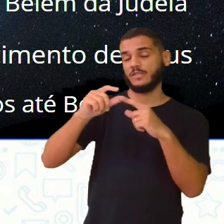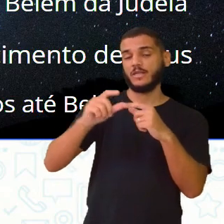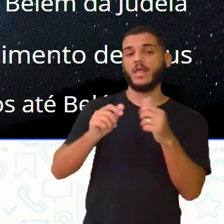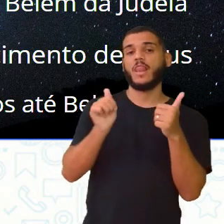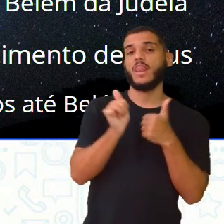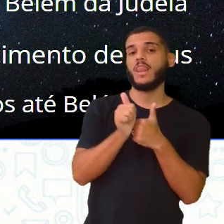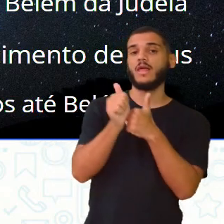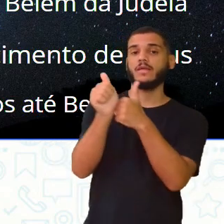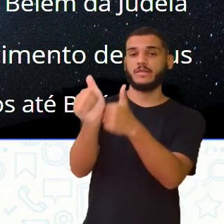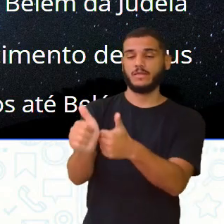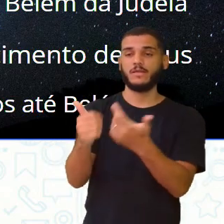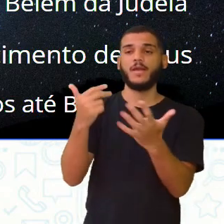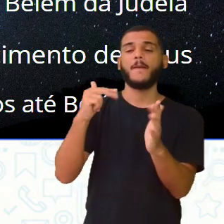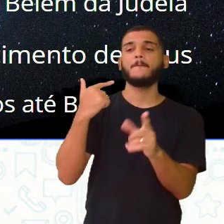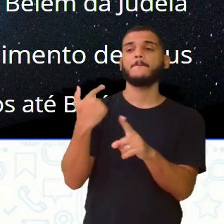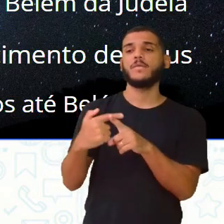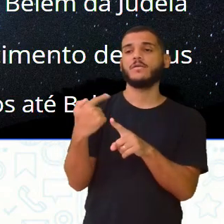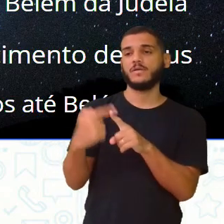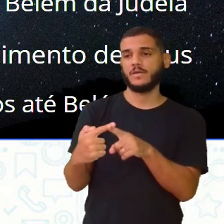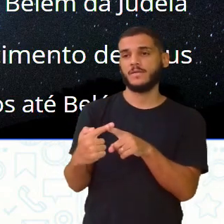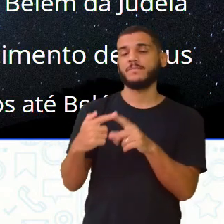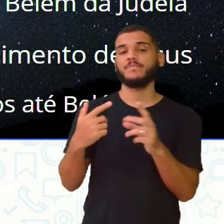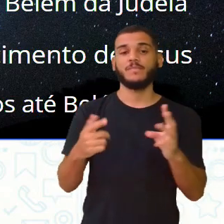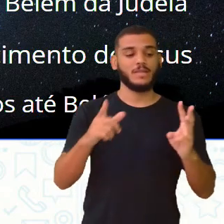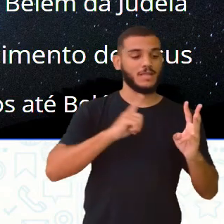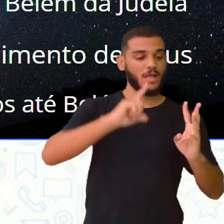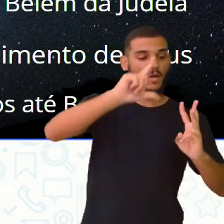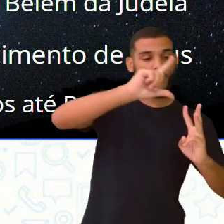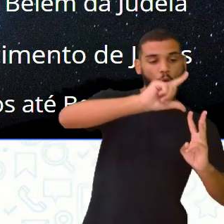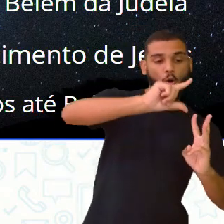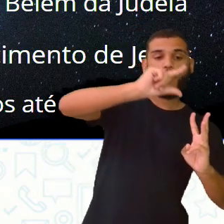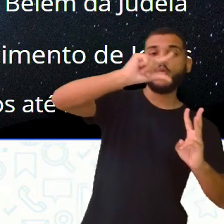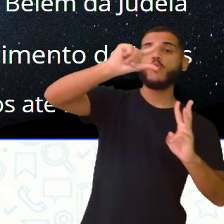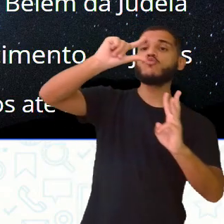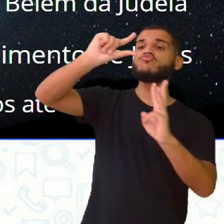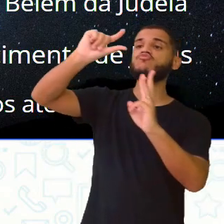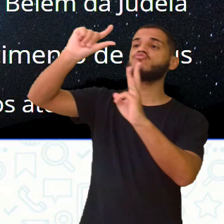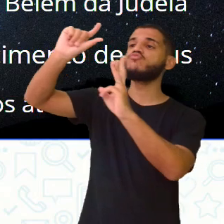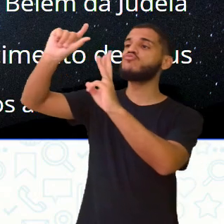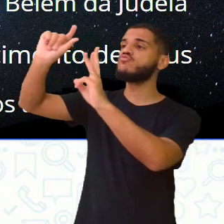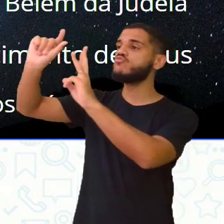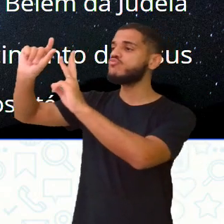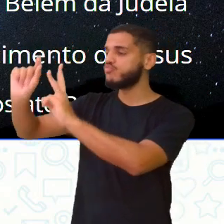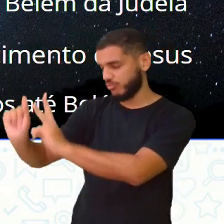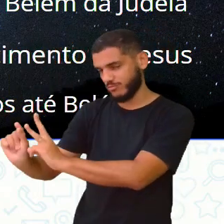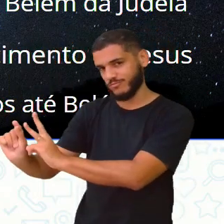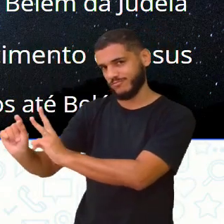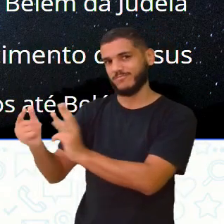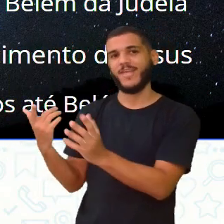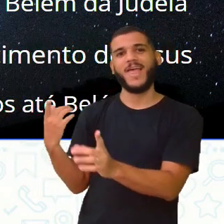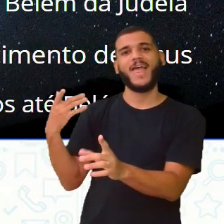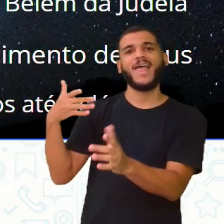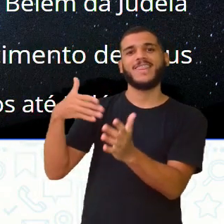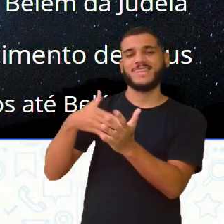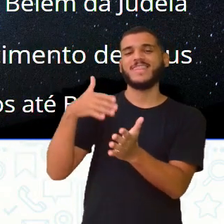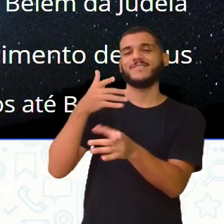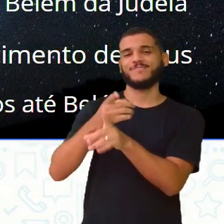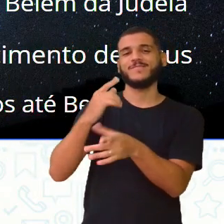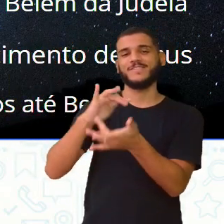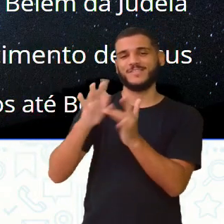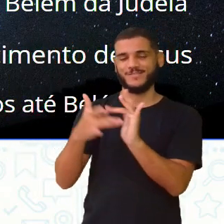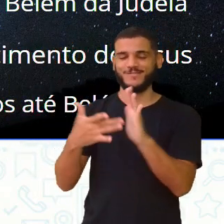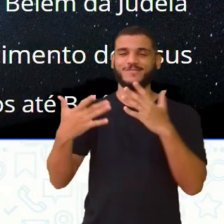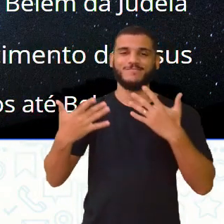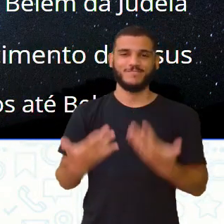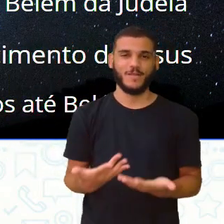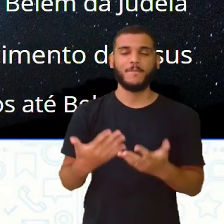que estrela guia? Porque ela guia os reis magos, não é? Até o local do nascimento.